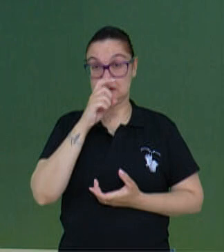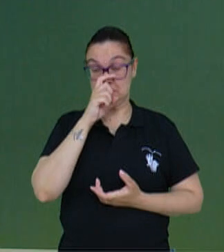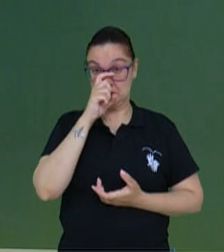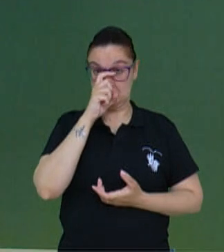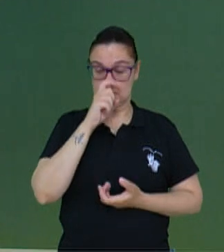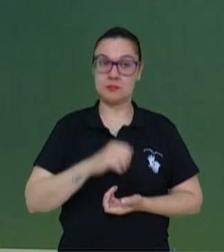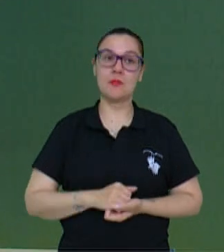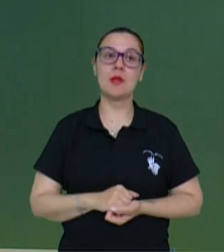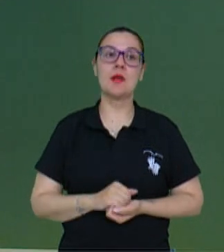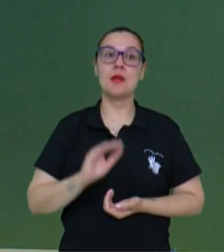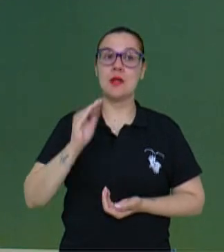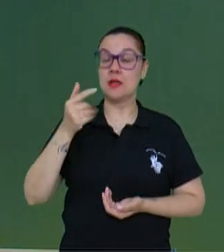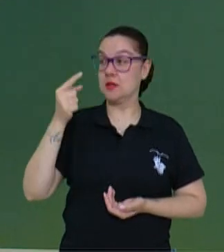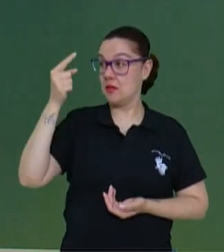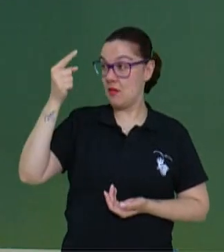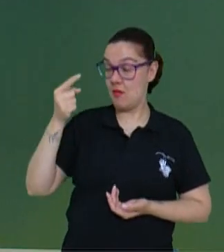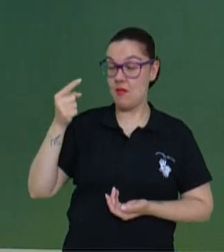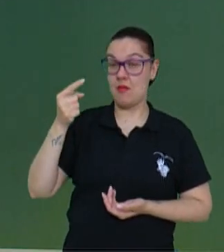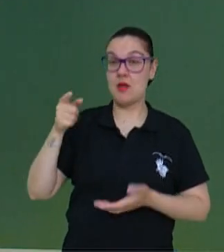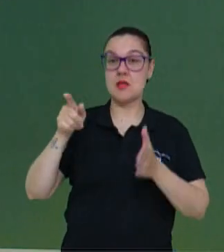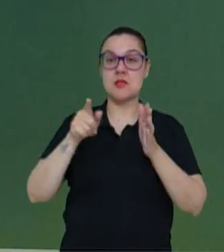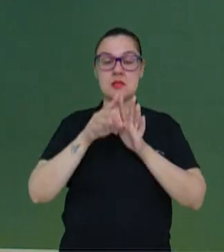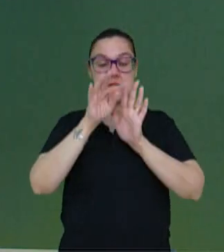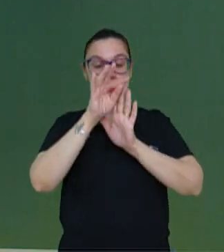espanhola. Então, olhem só, observem